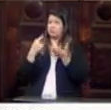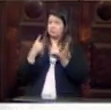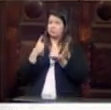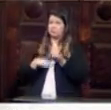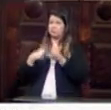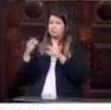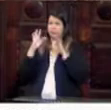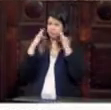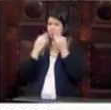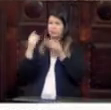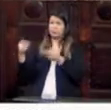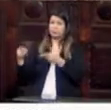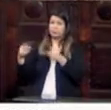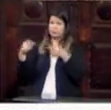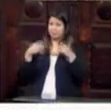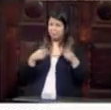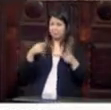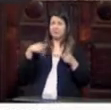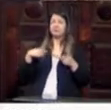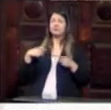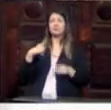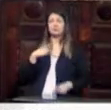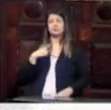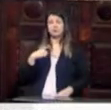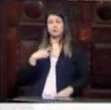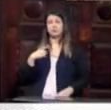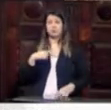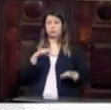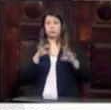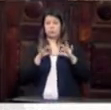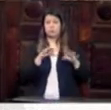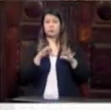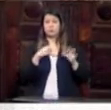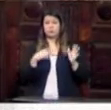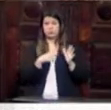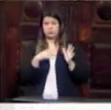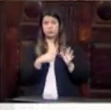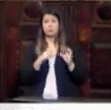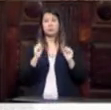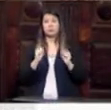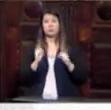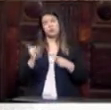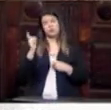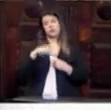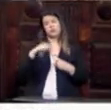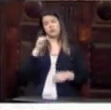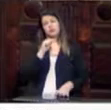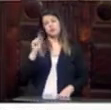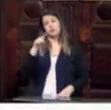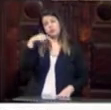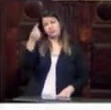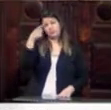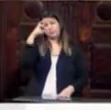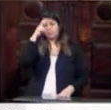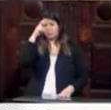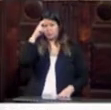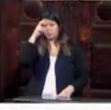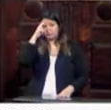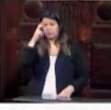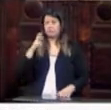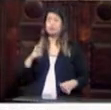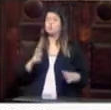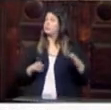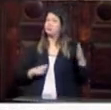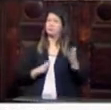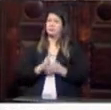pauta, e faço uma solicitação, presidente, que esse projeto possa voltar na semana que vem, na quinta-feira, para ser aprovado em